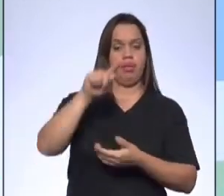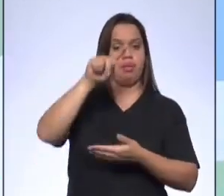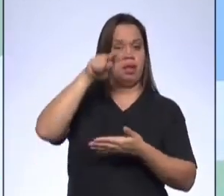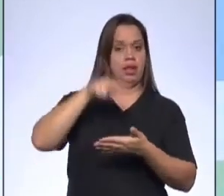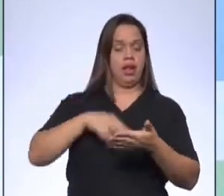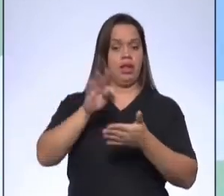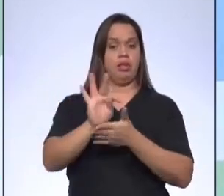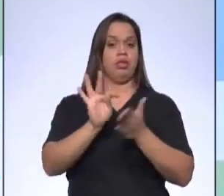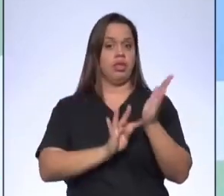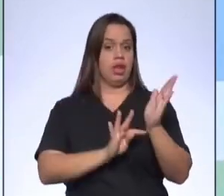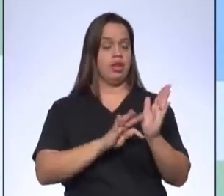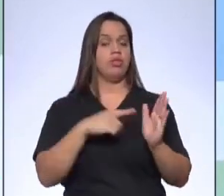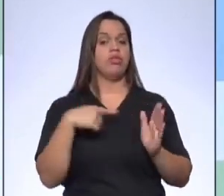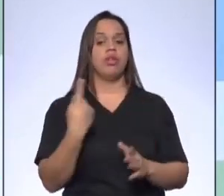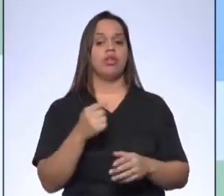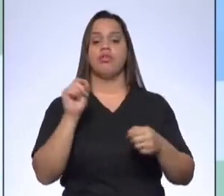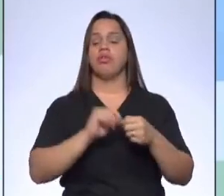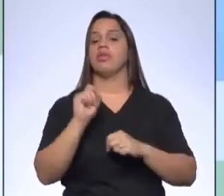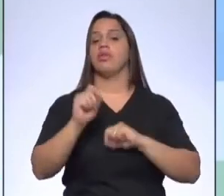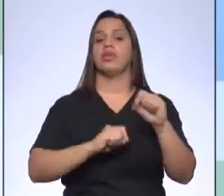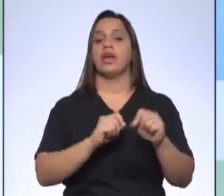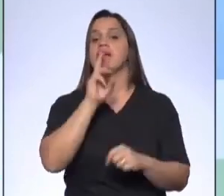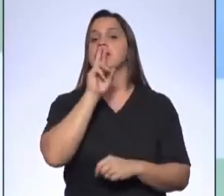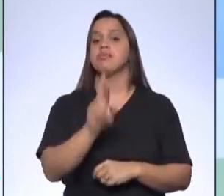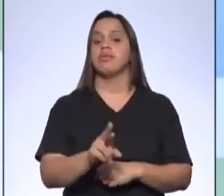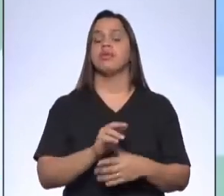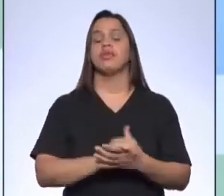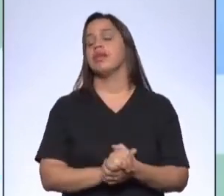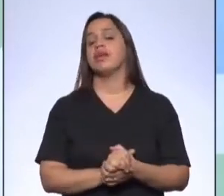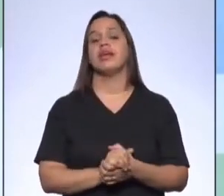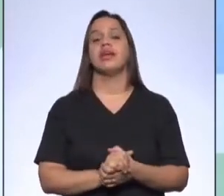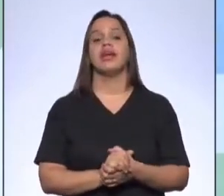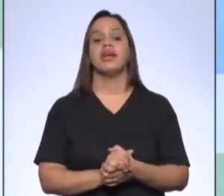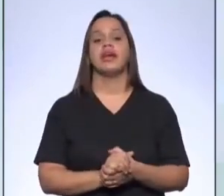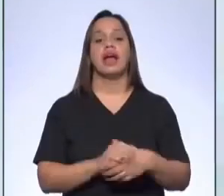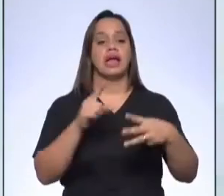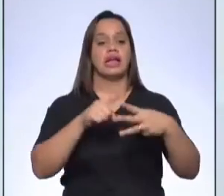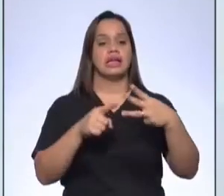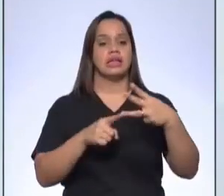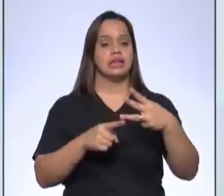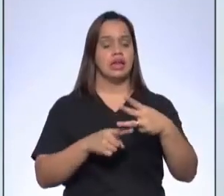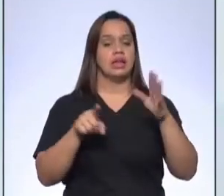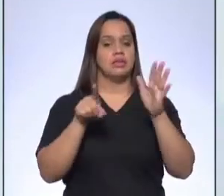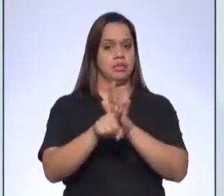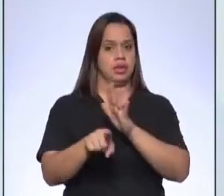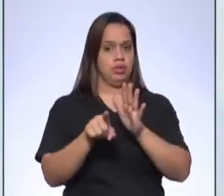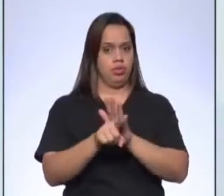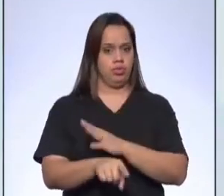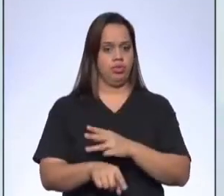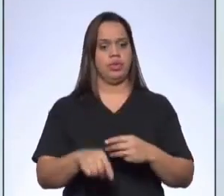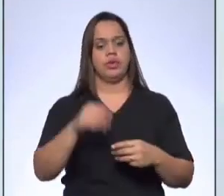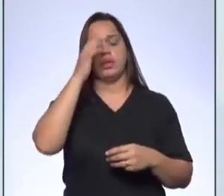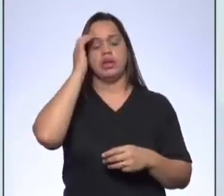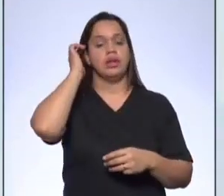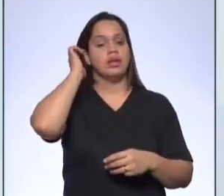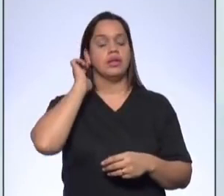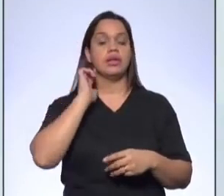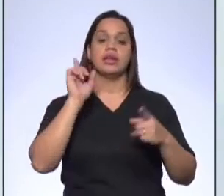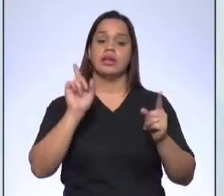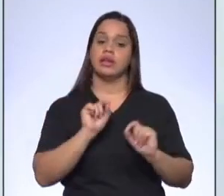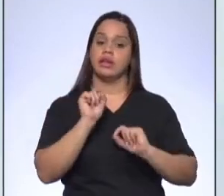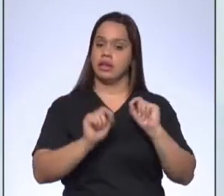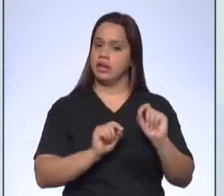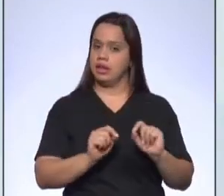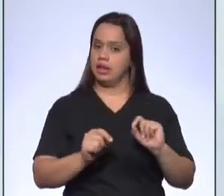texto, nós vamos responder essas 3 questões que fazem parte